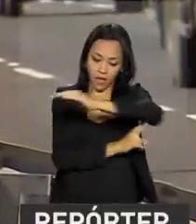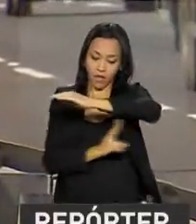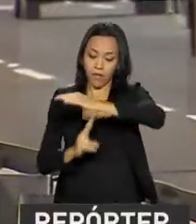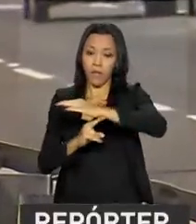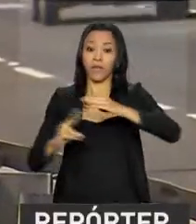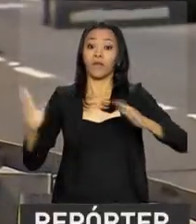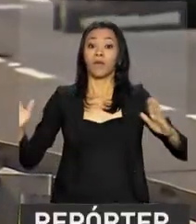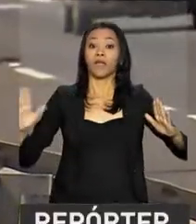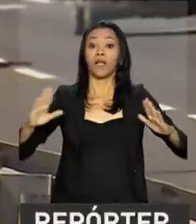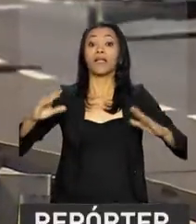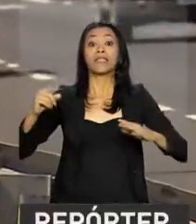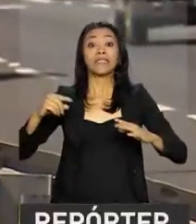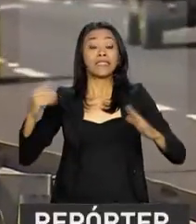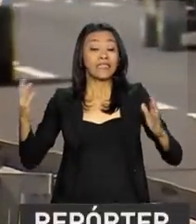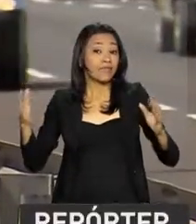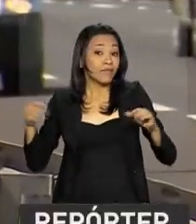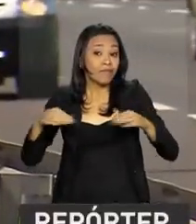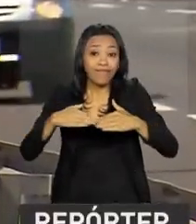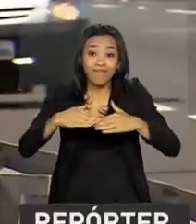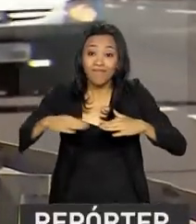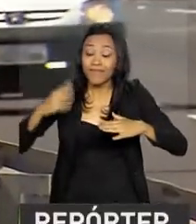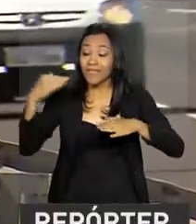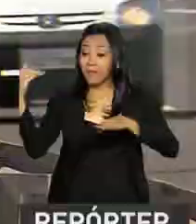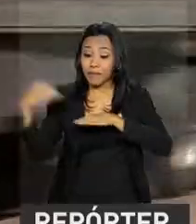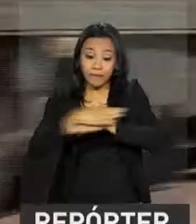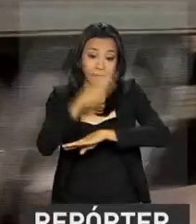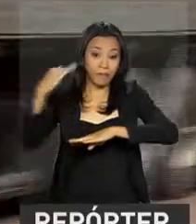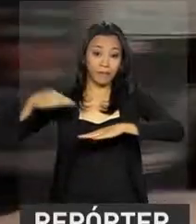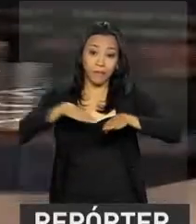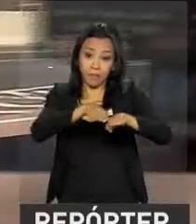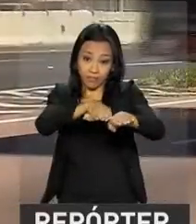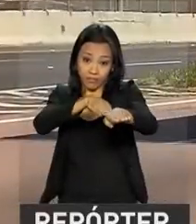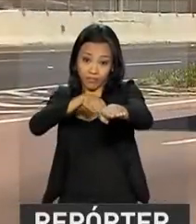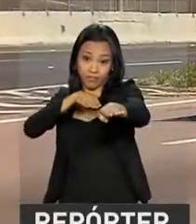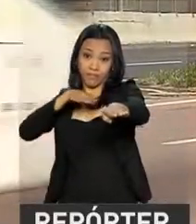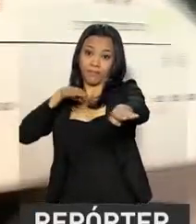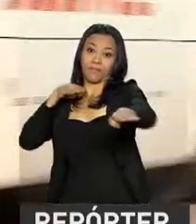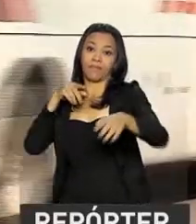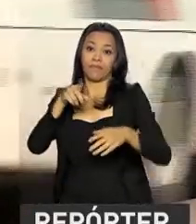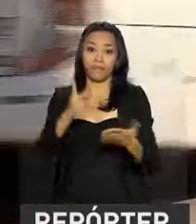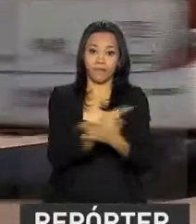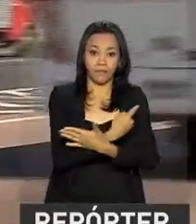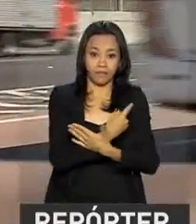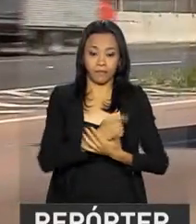está fechada, causa intensos congestionamentos.